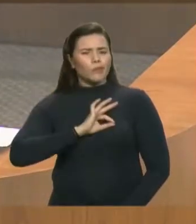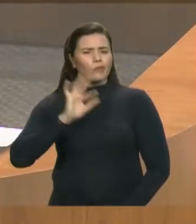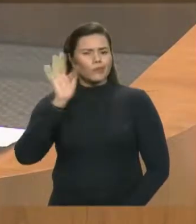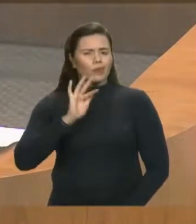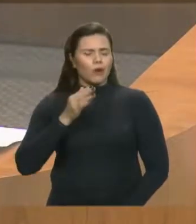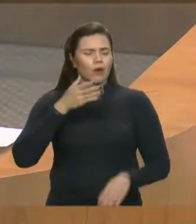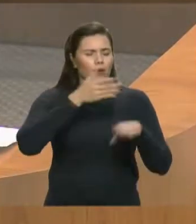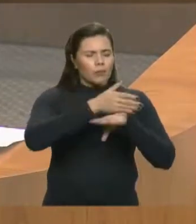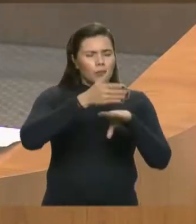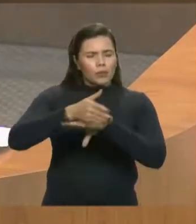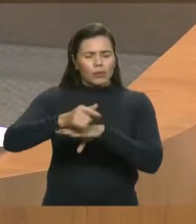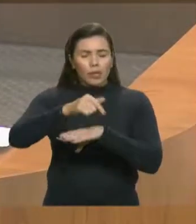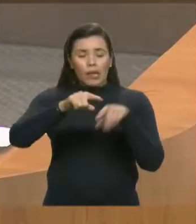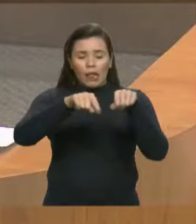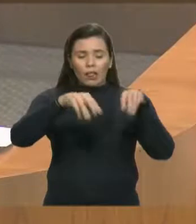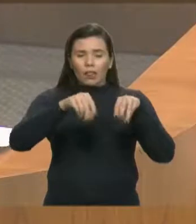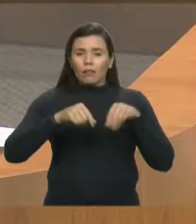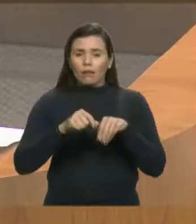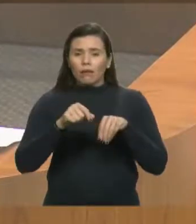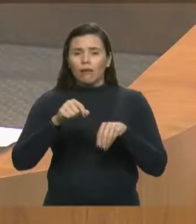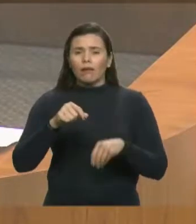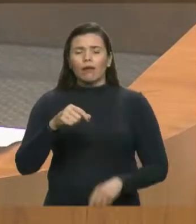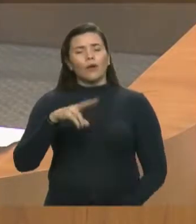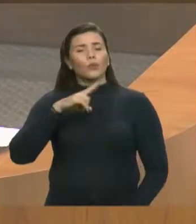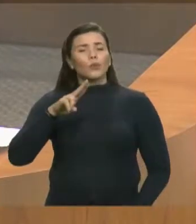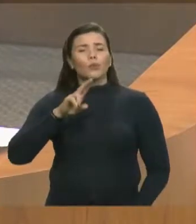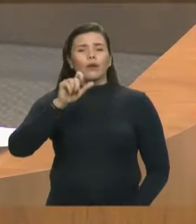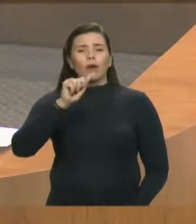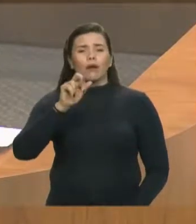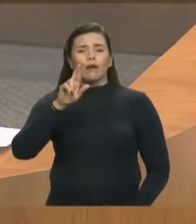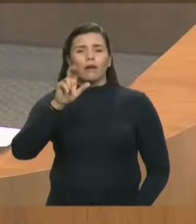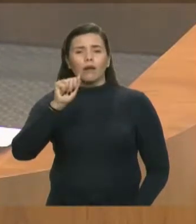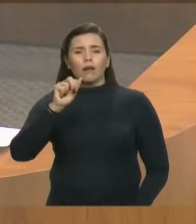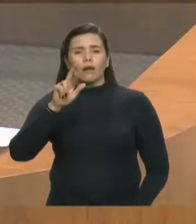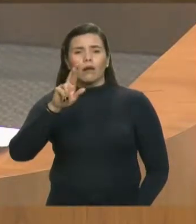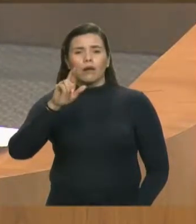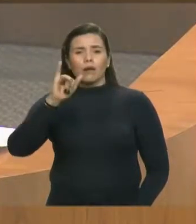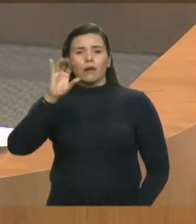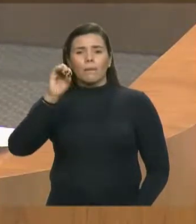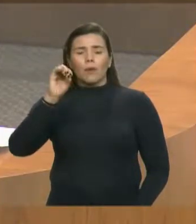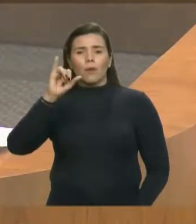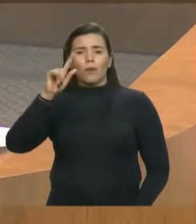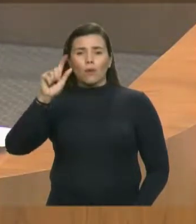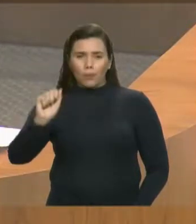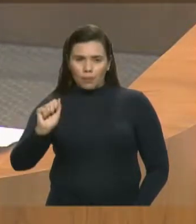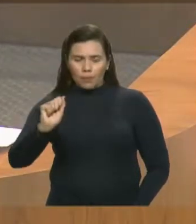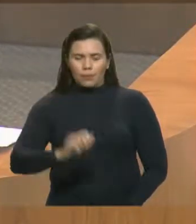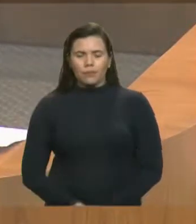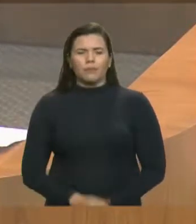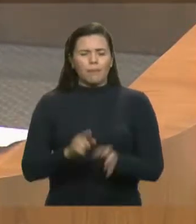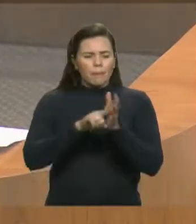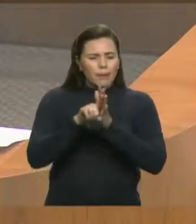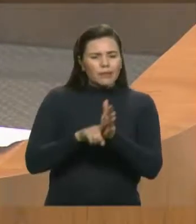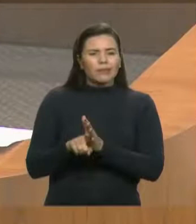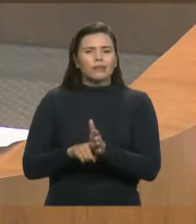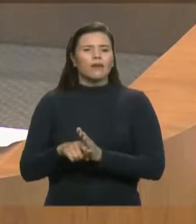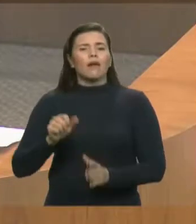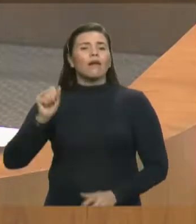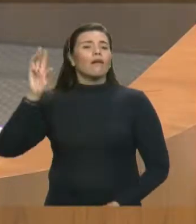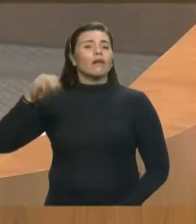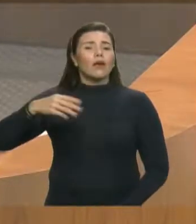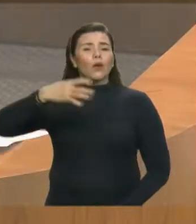Araribóia e se empenhar não só em investigar o caso, mas encontrar os culpados